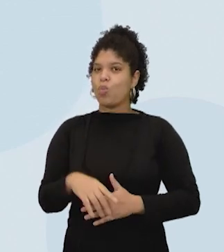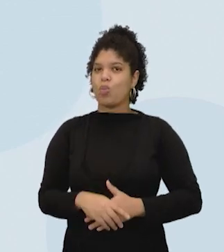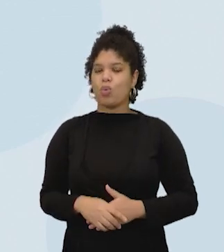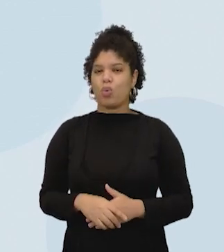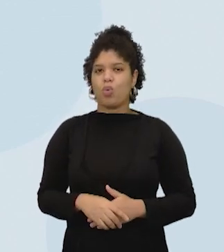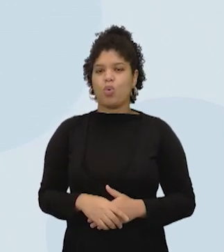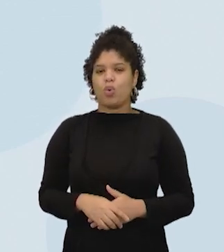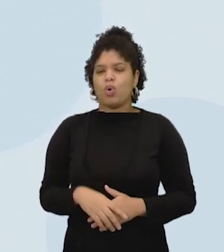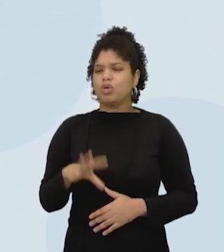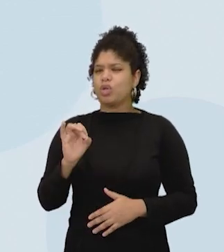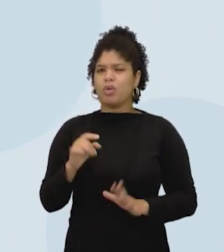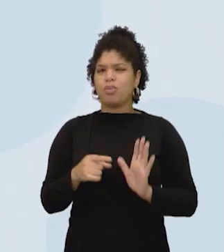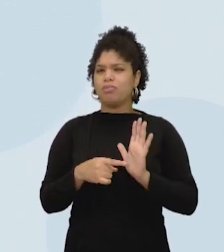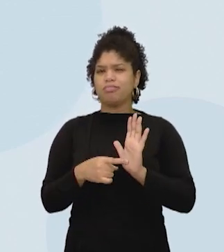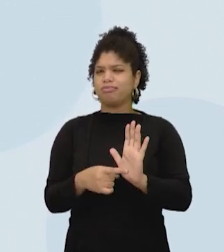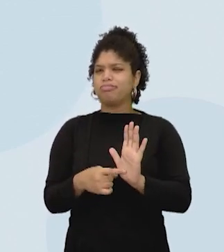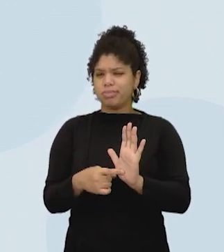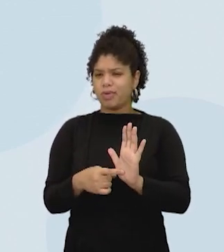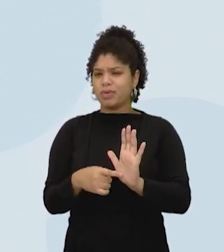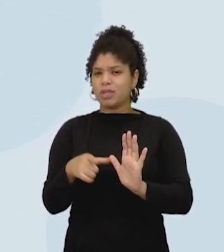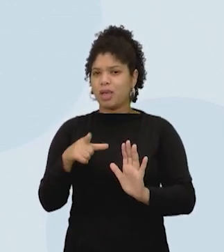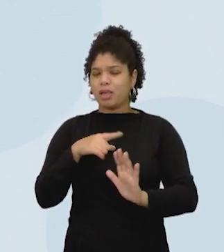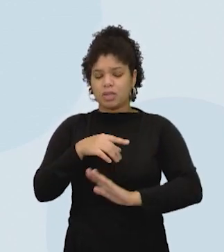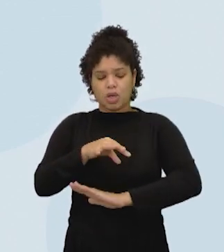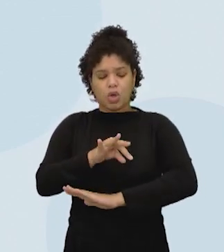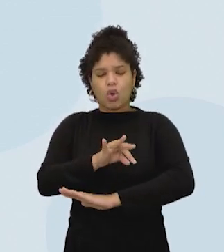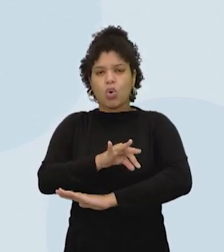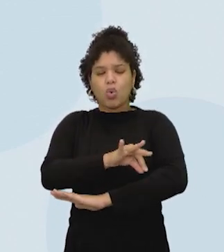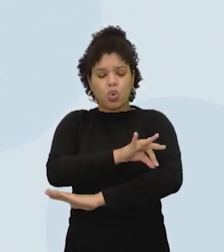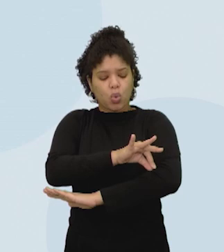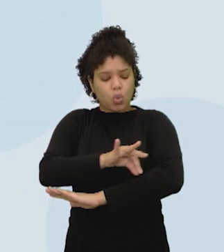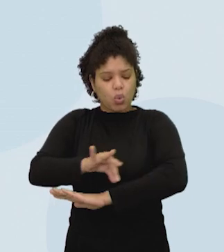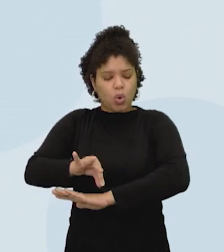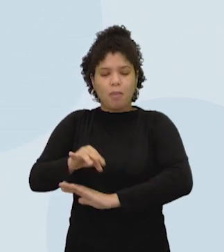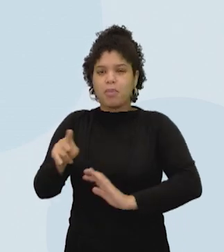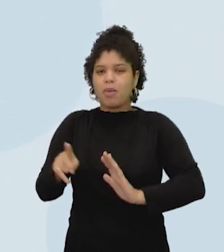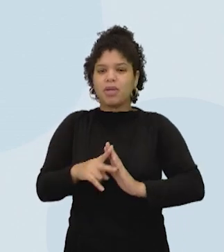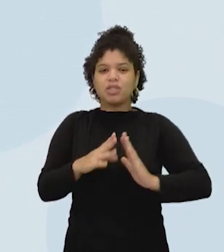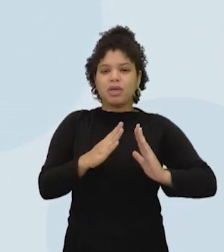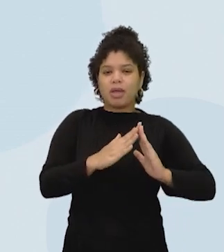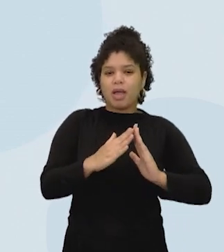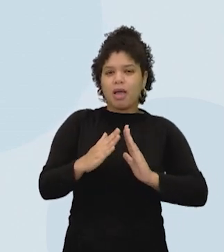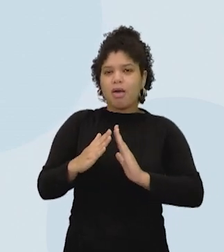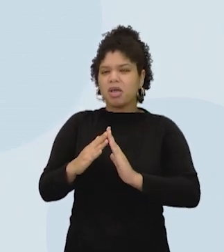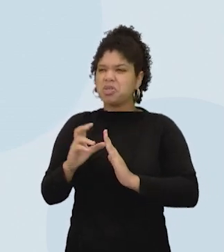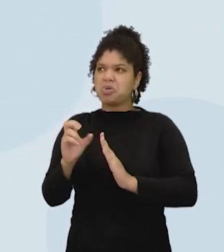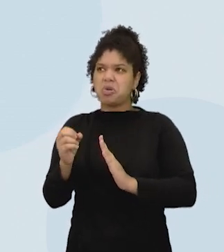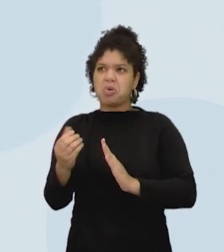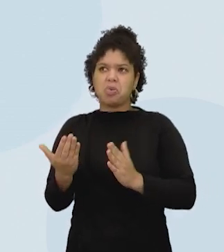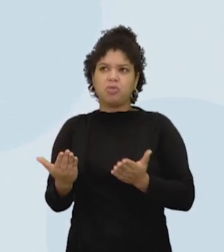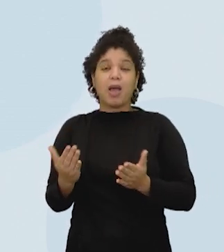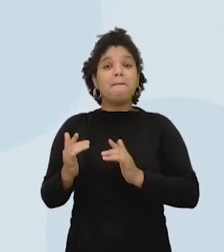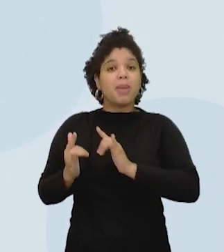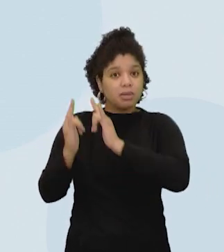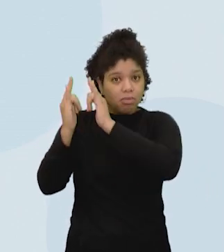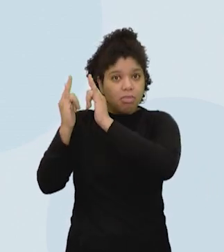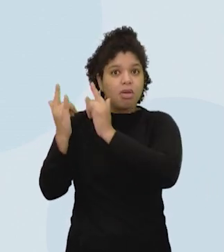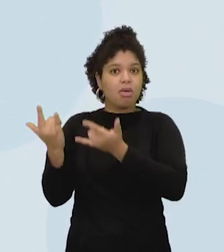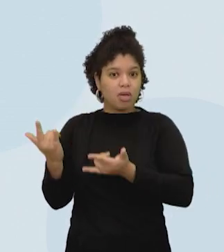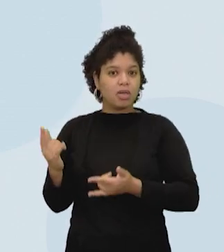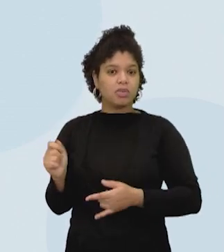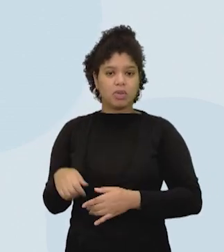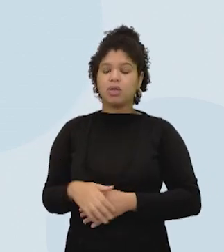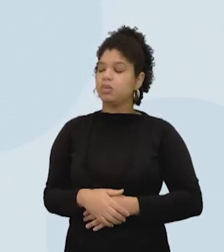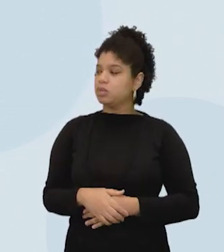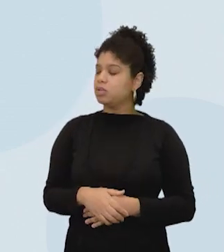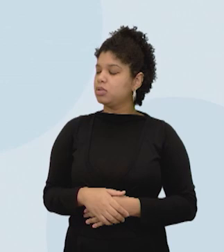só para ilustrar, tá? Um desenho de uma planta baixa de uma casa, um apartamento, não sei. Tá tem certo? todo o uso de